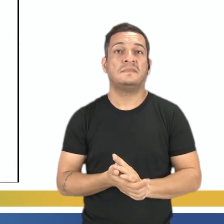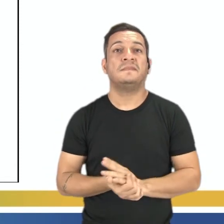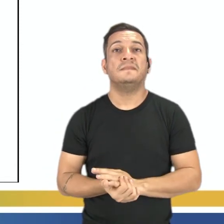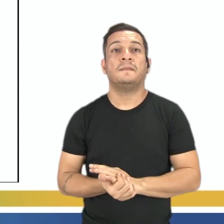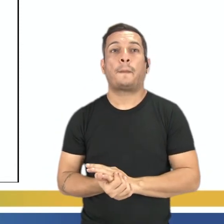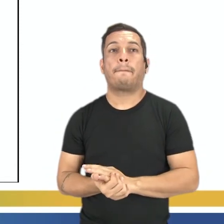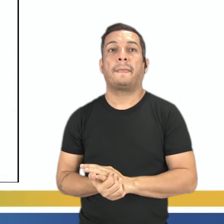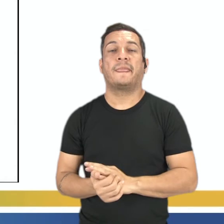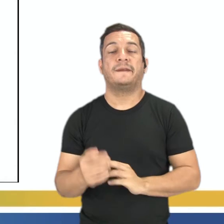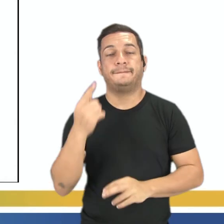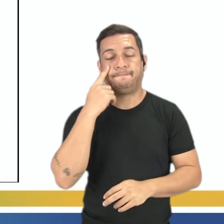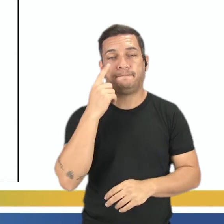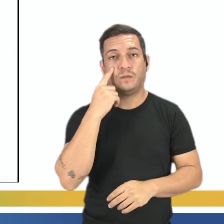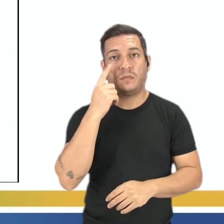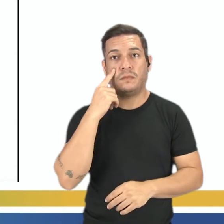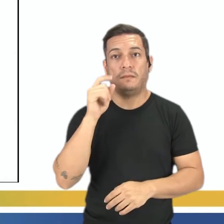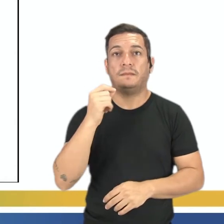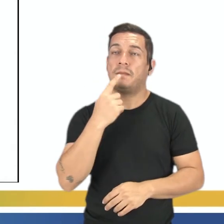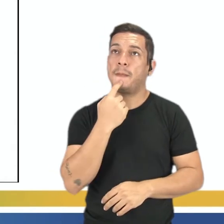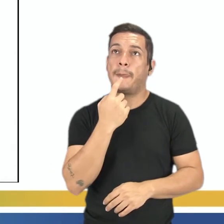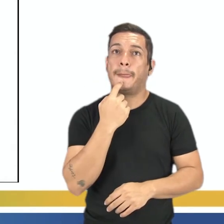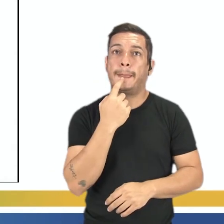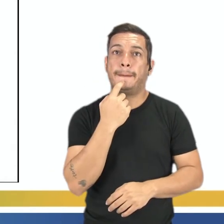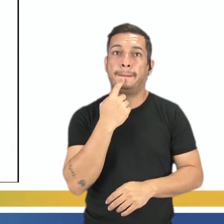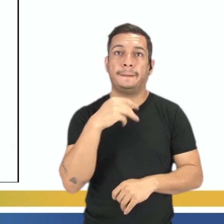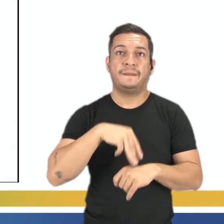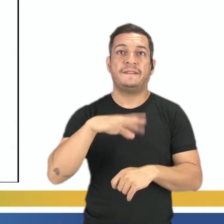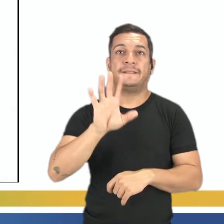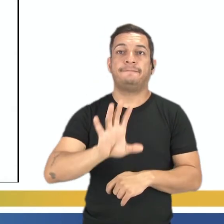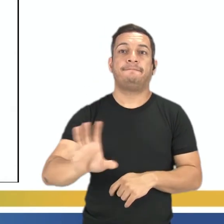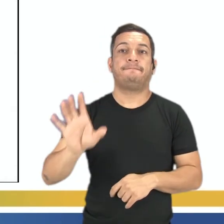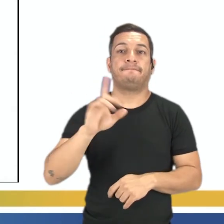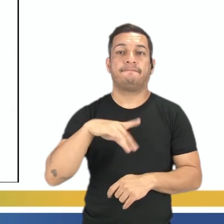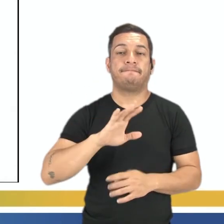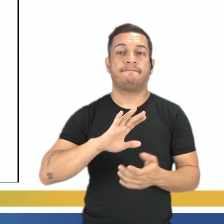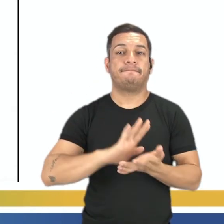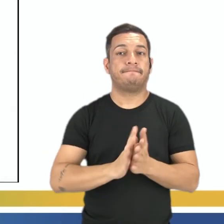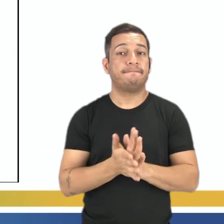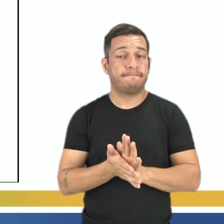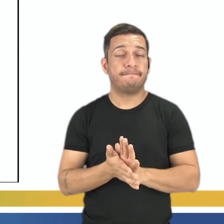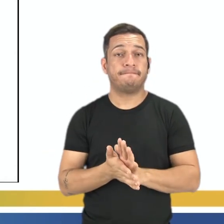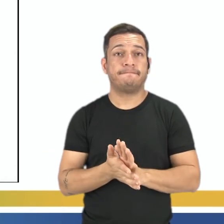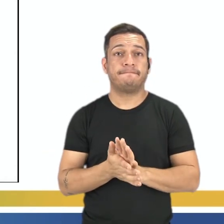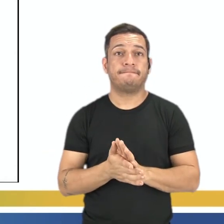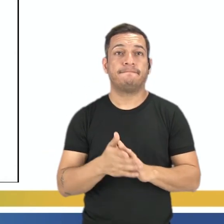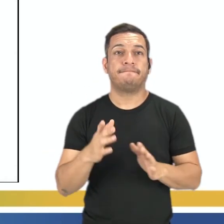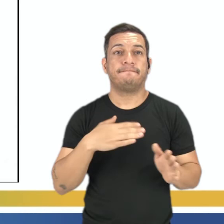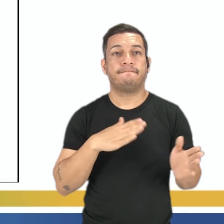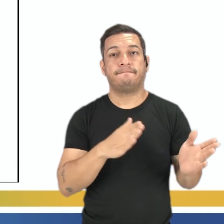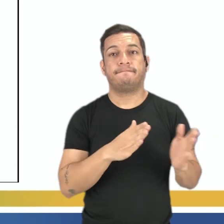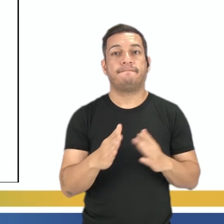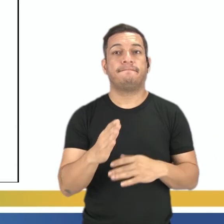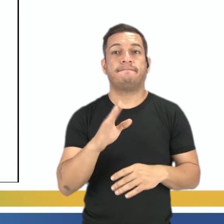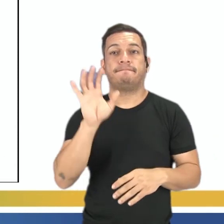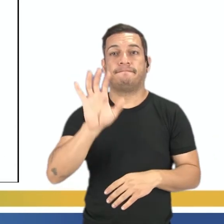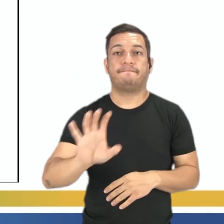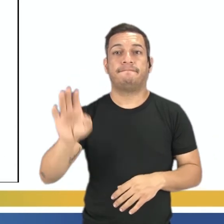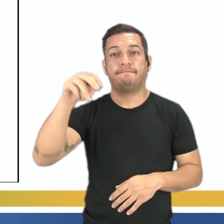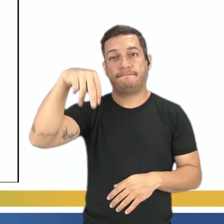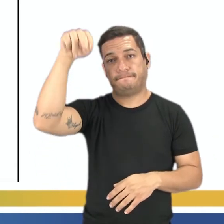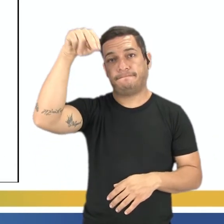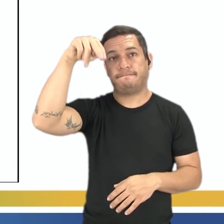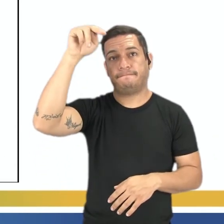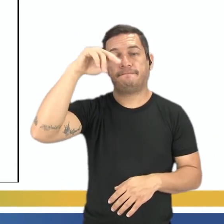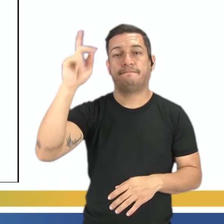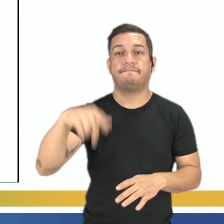né? Então nós vemos aí essa parte de vermelha do mapa, né, que é o desmatamento, né, que veio desde a parte lá da região